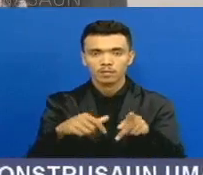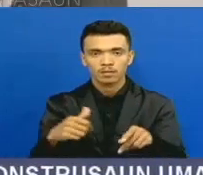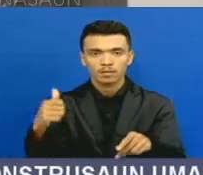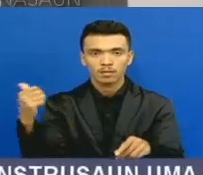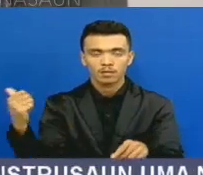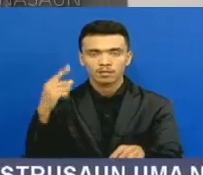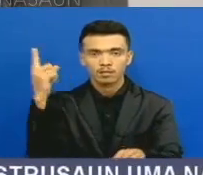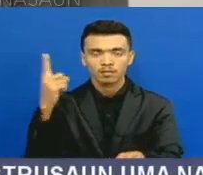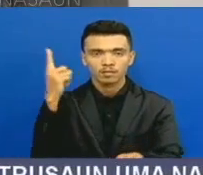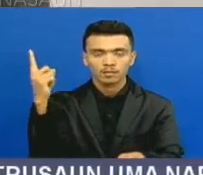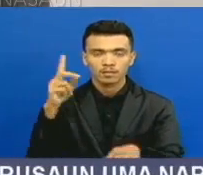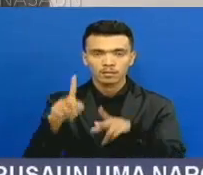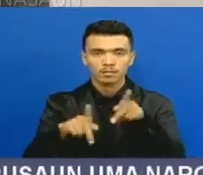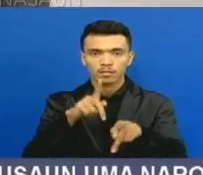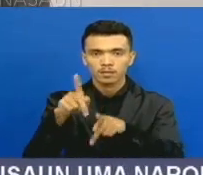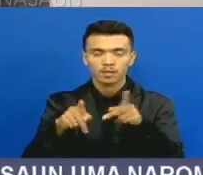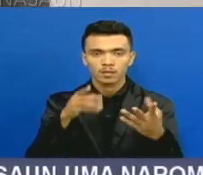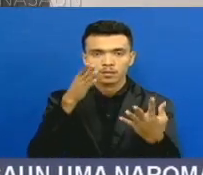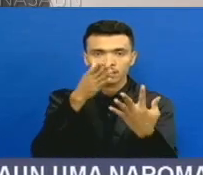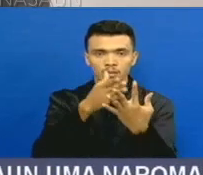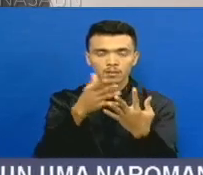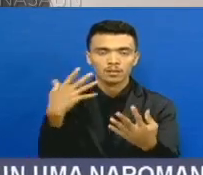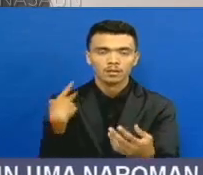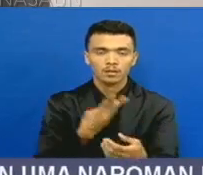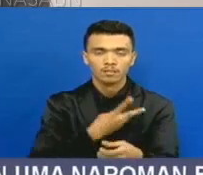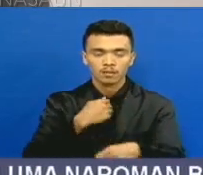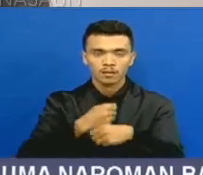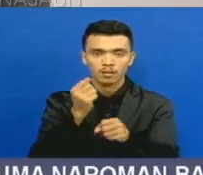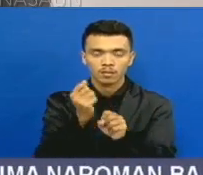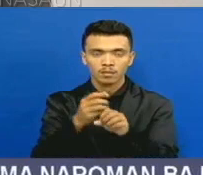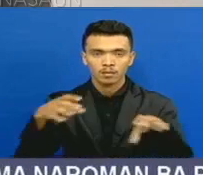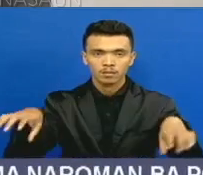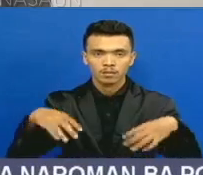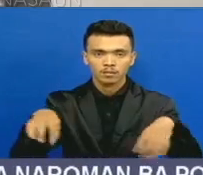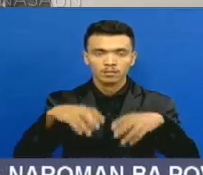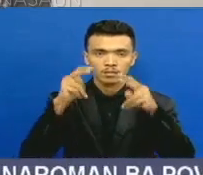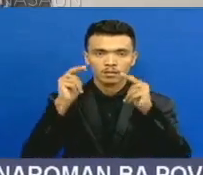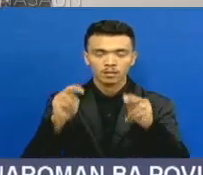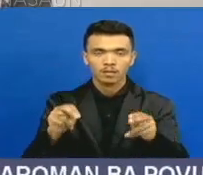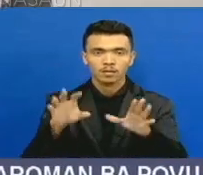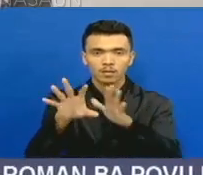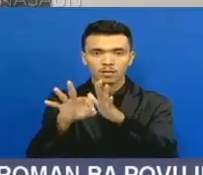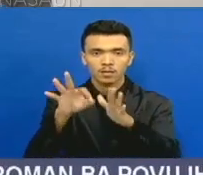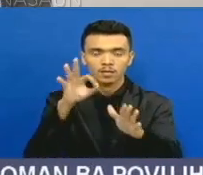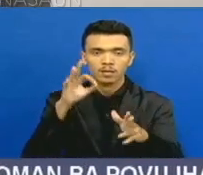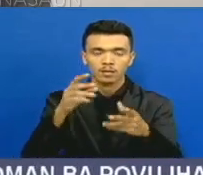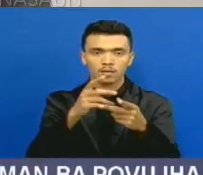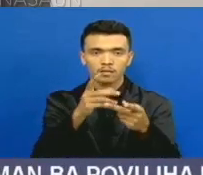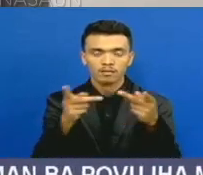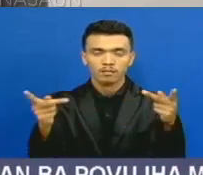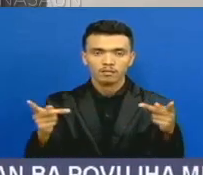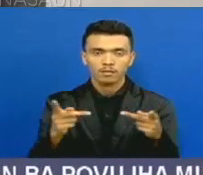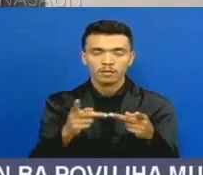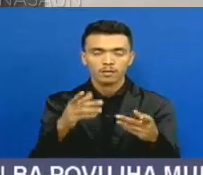comunidade nilet ienta ami hala ona ami ne serviço ne ami mos tem que precisa retan residência ka fatin ira